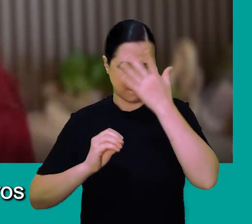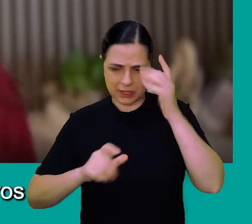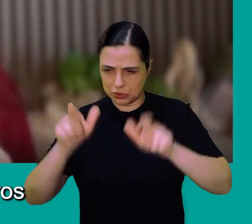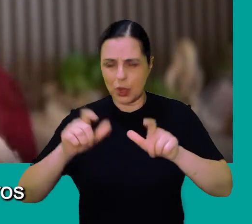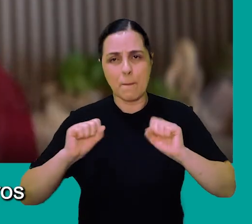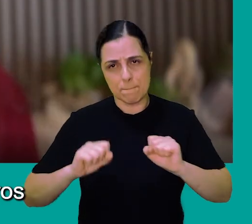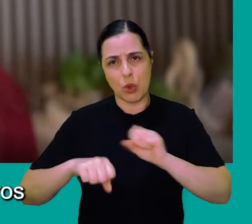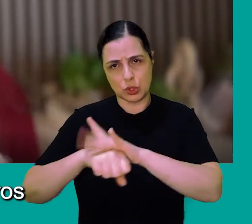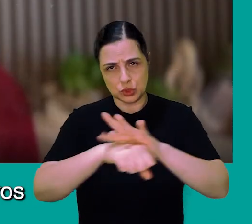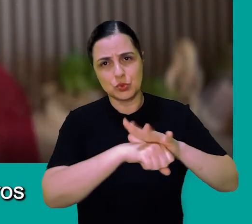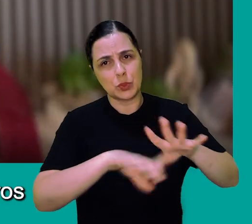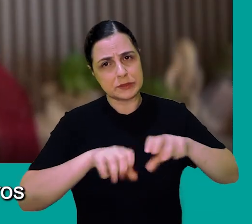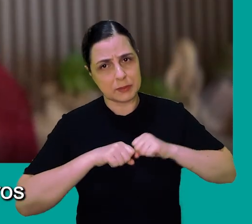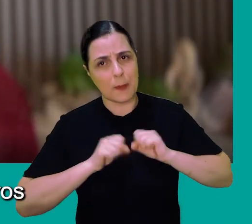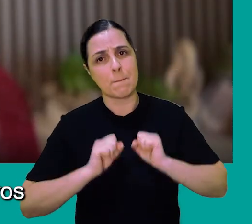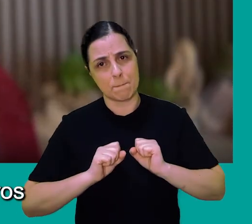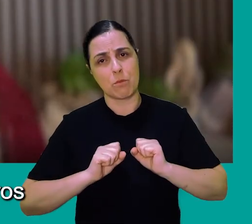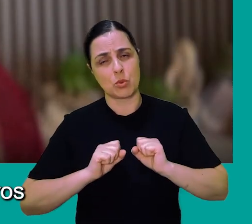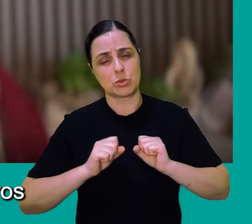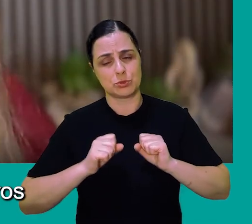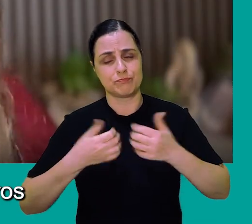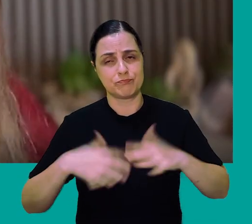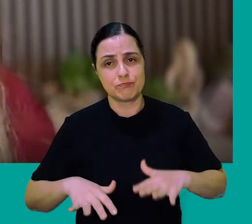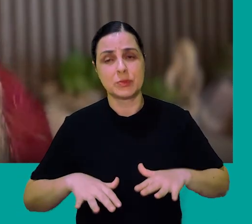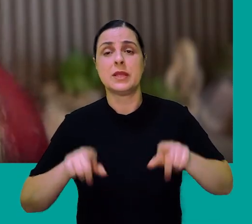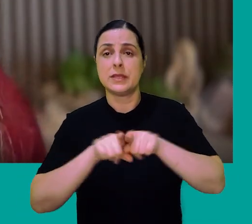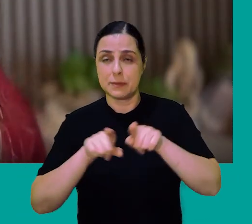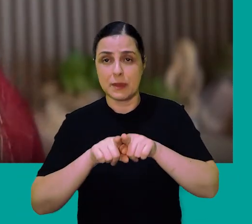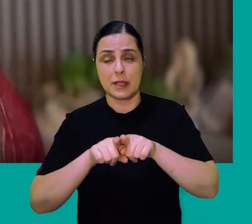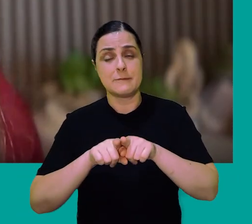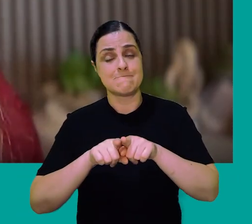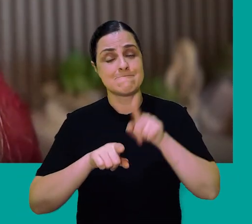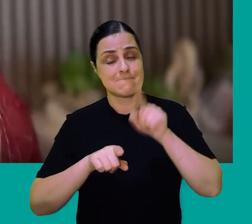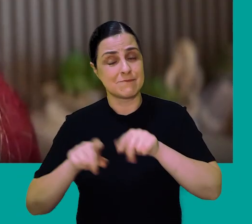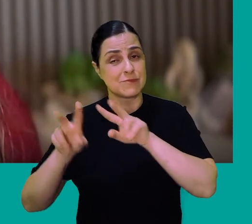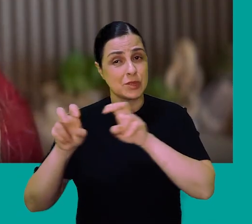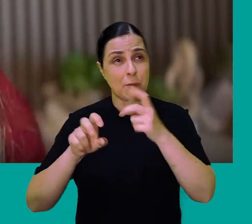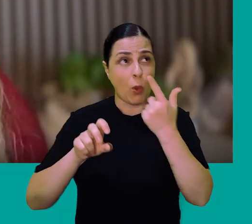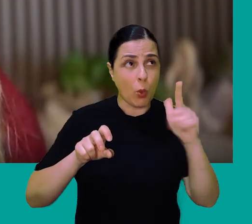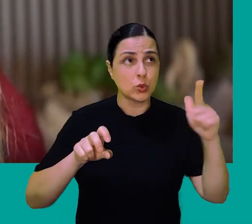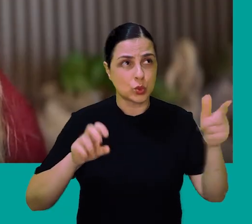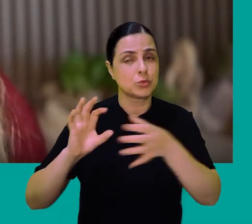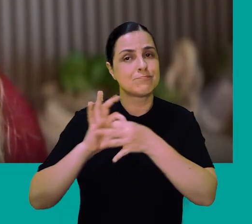assim, é uma dinâmica que acaba alimentando muitos outros temas, né, que têm sido falados,